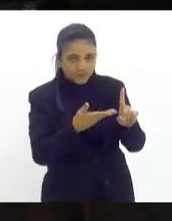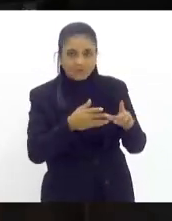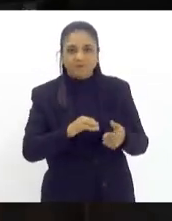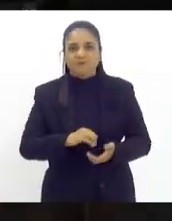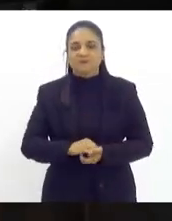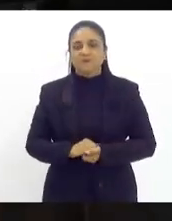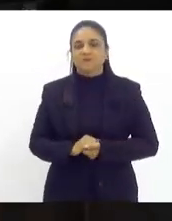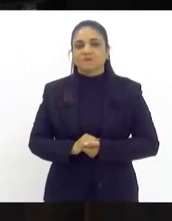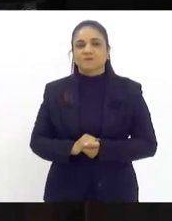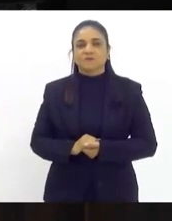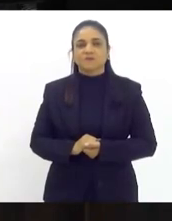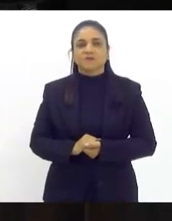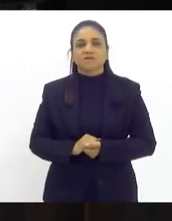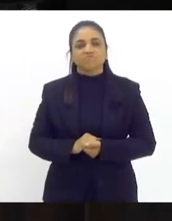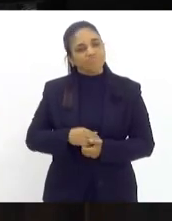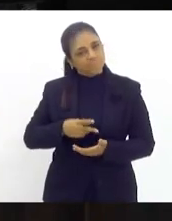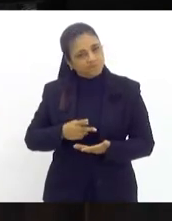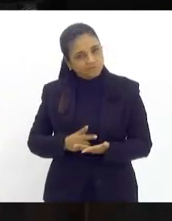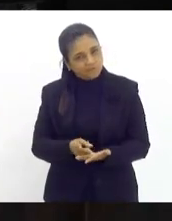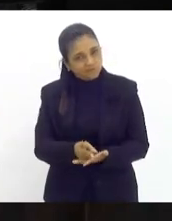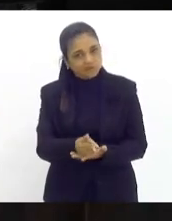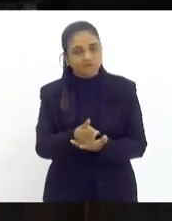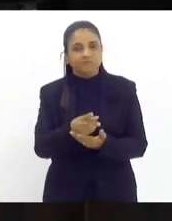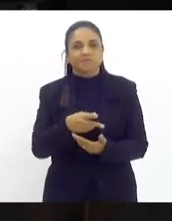vamos dar sequência